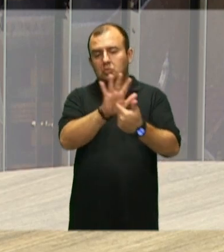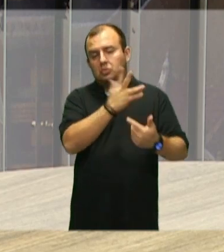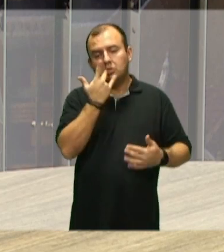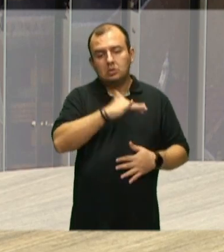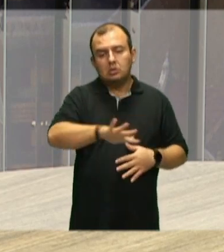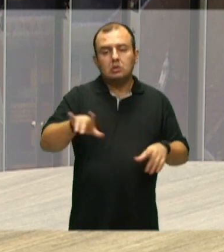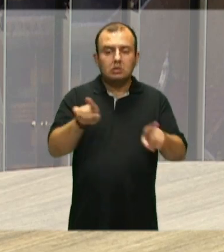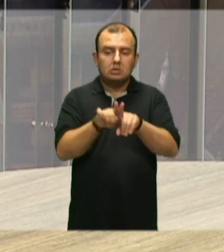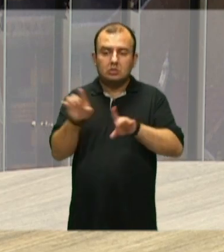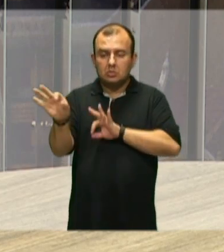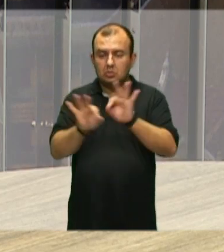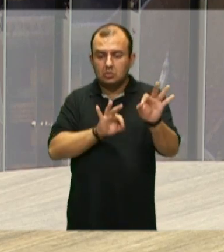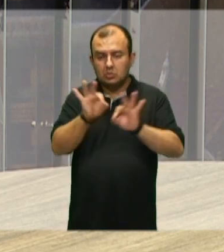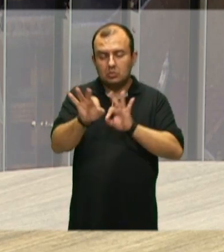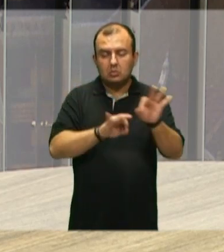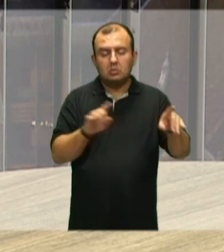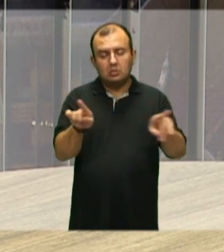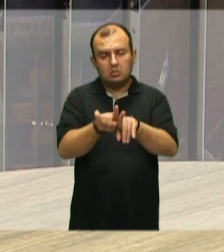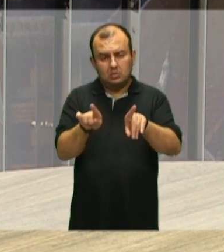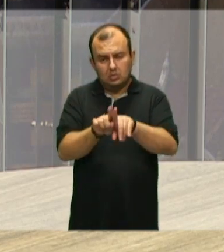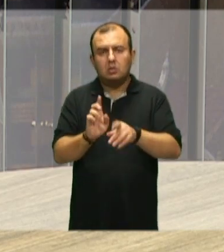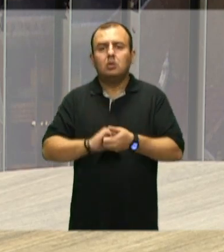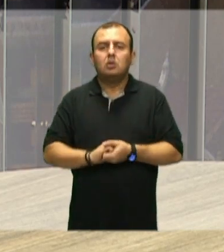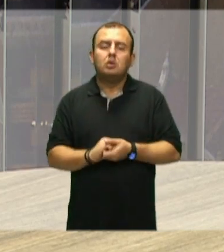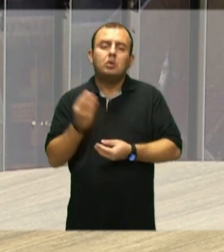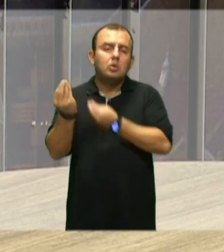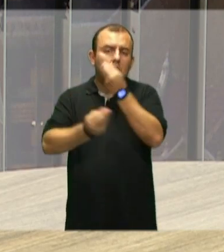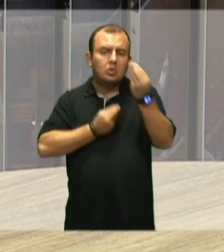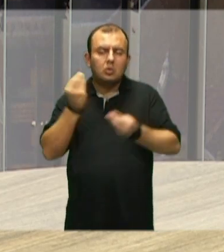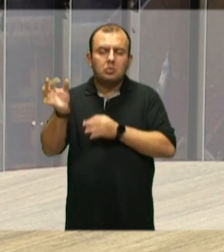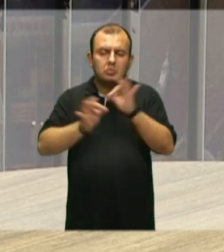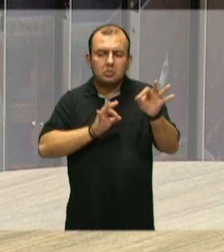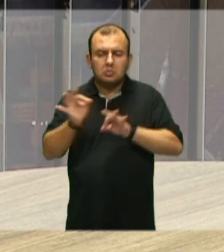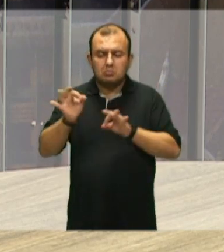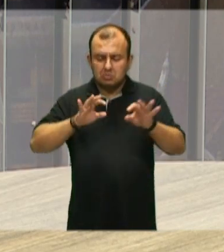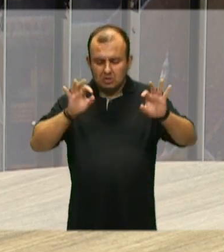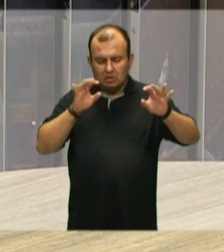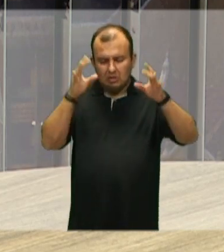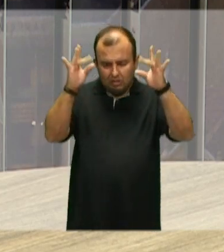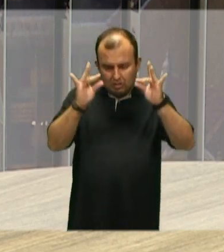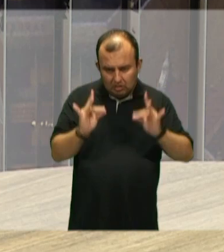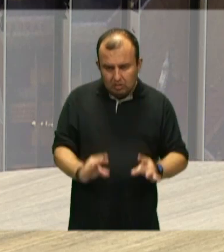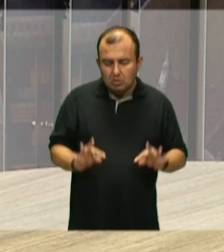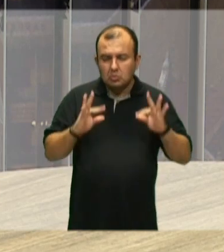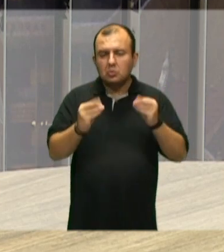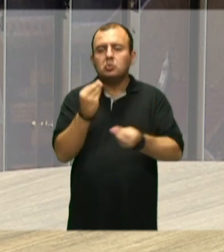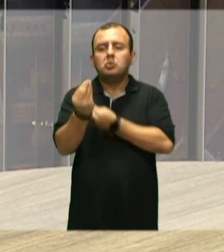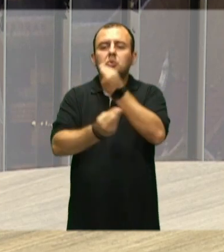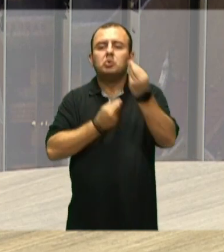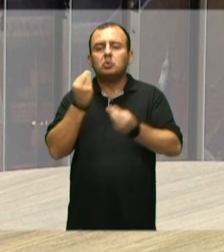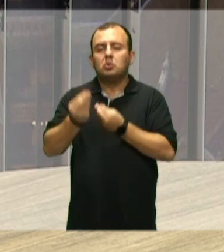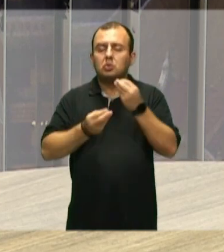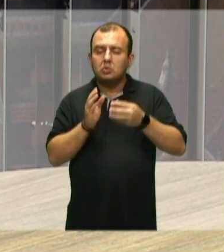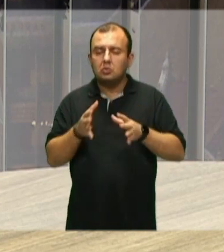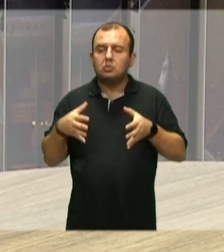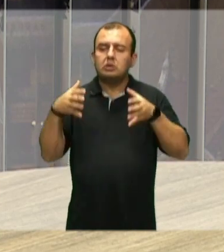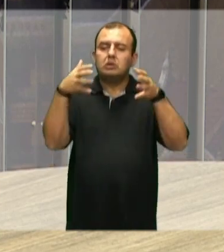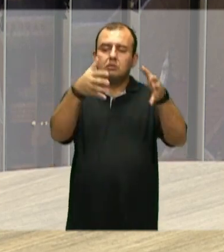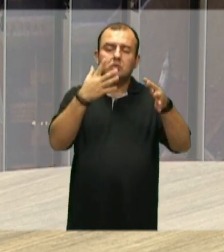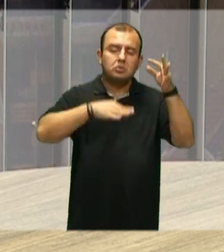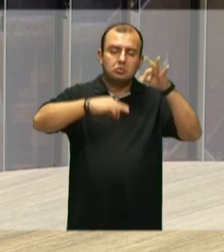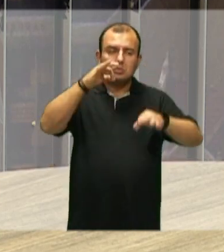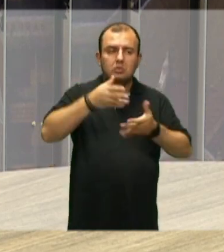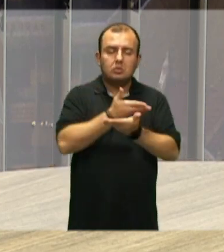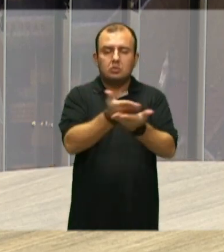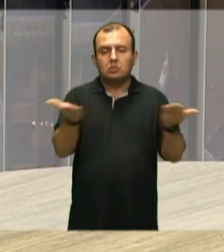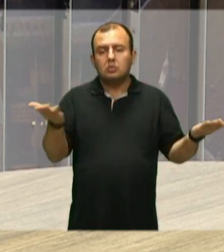crianças, o preparo, né, como que é todo o preparo, toda a produção para chegar a levar um espetáculo daquele e